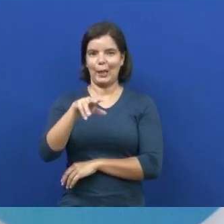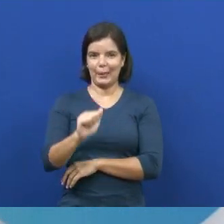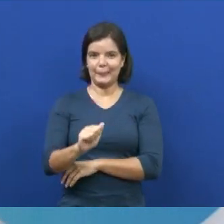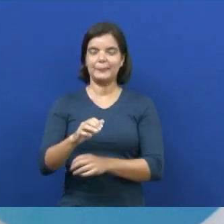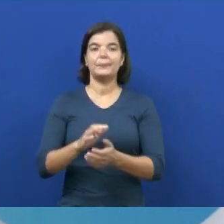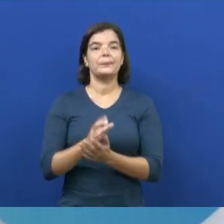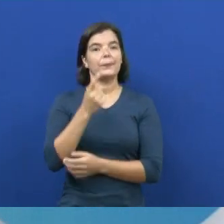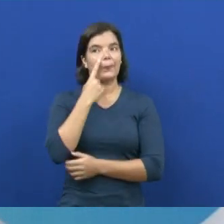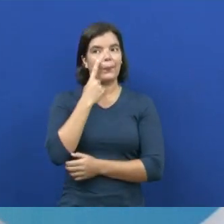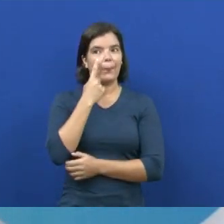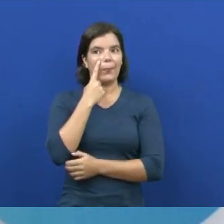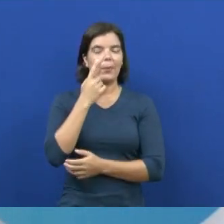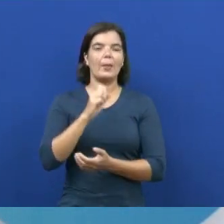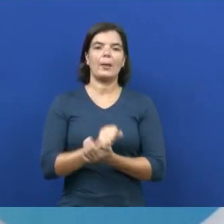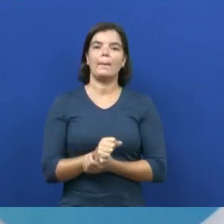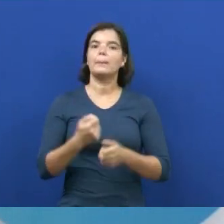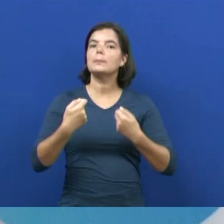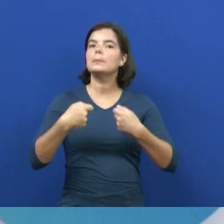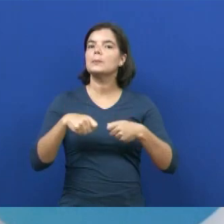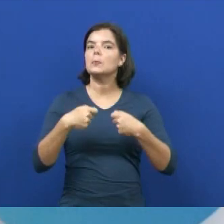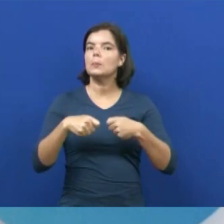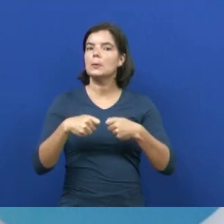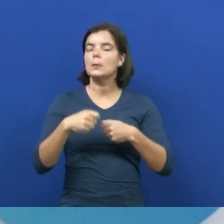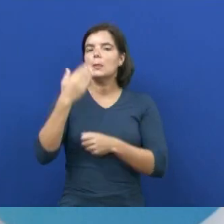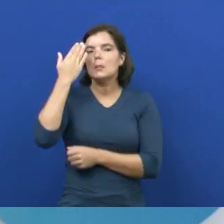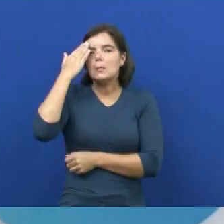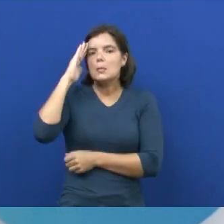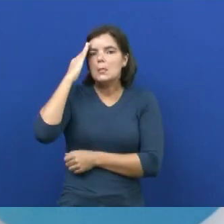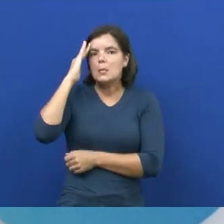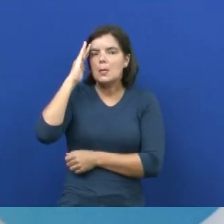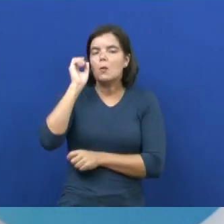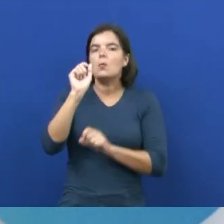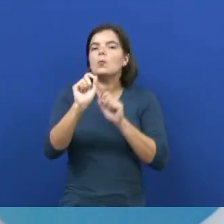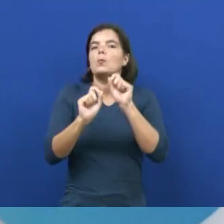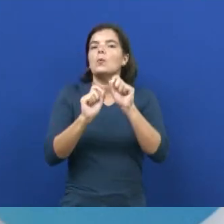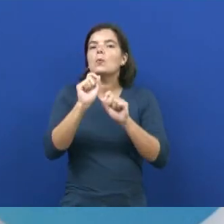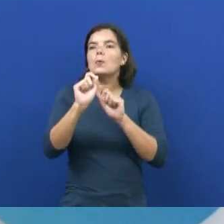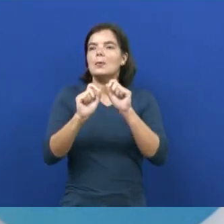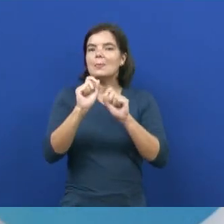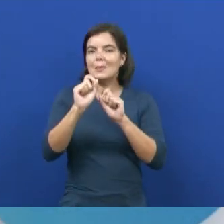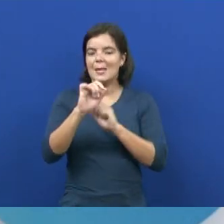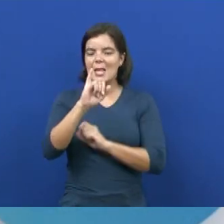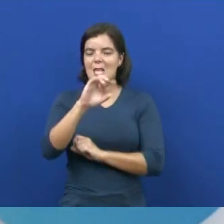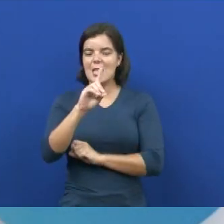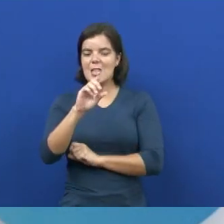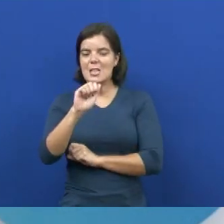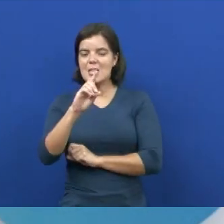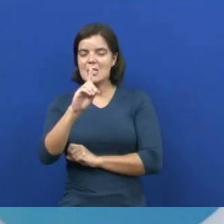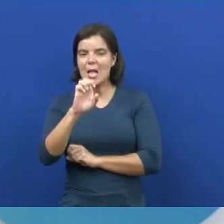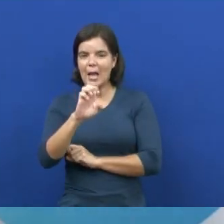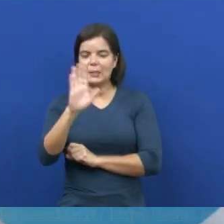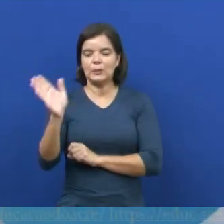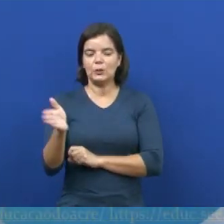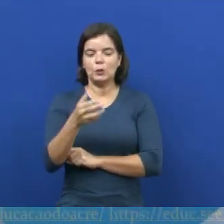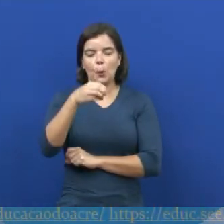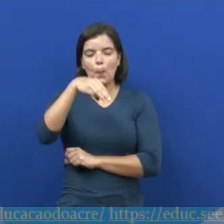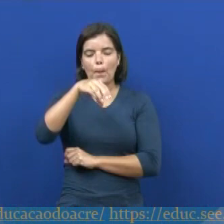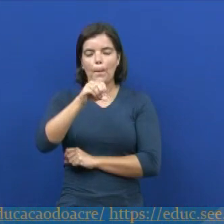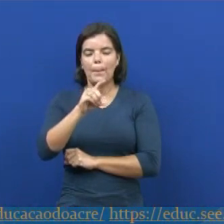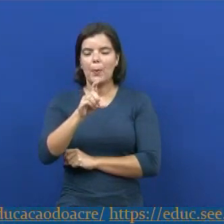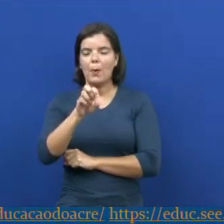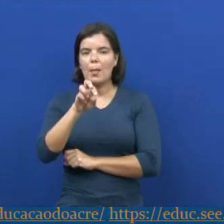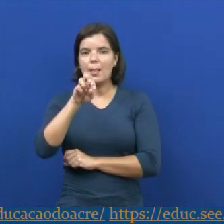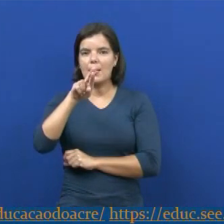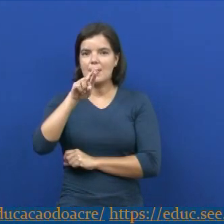Olha só, gente, primeiro precisamos compreender o que foi a Idade Moderna, o período da Idade